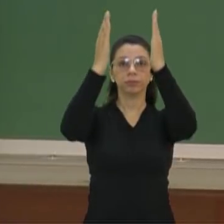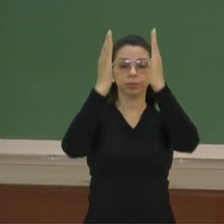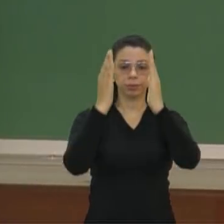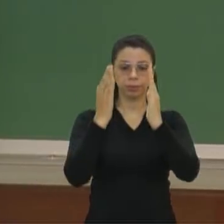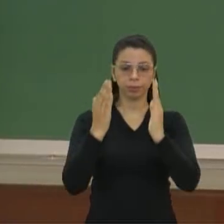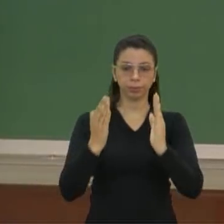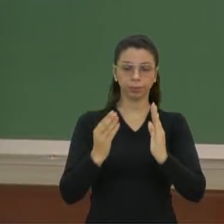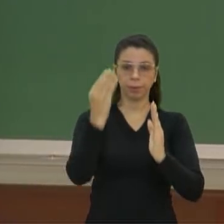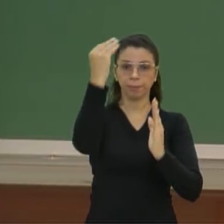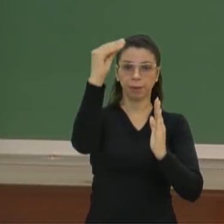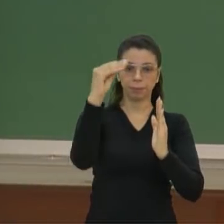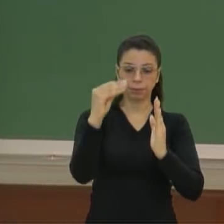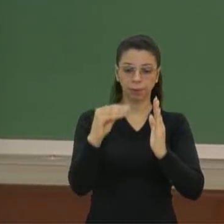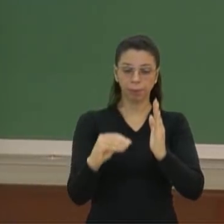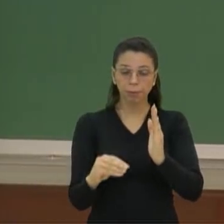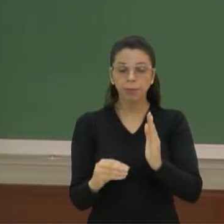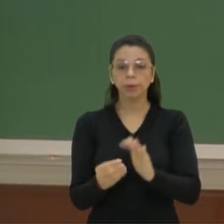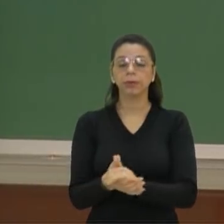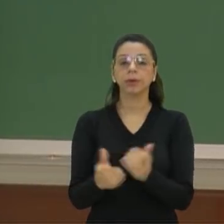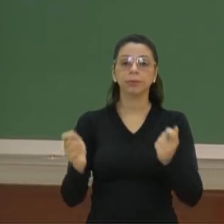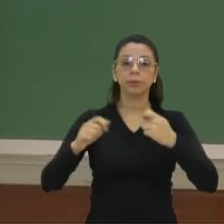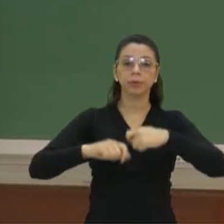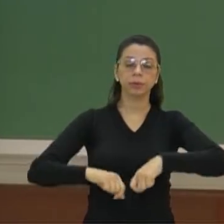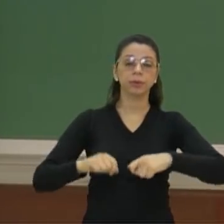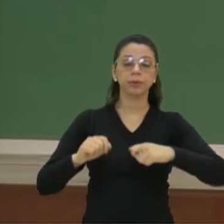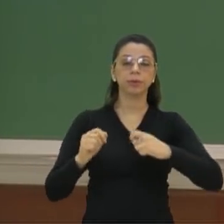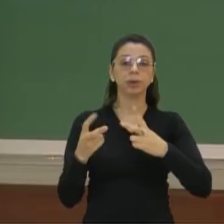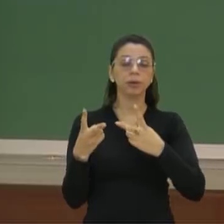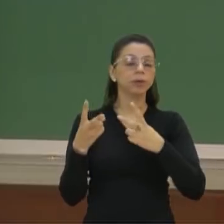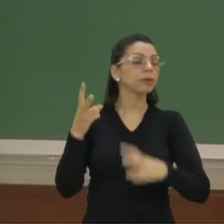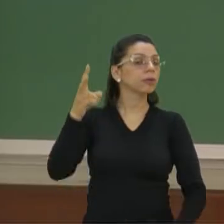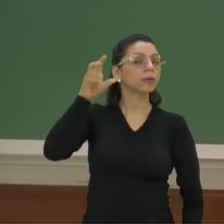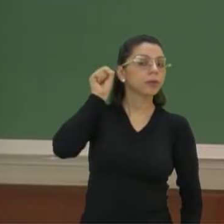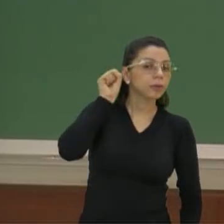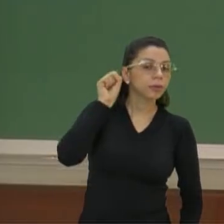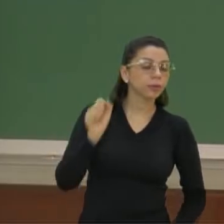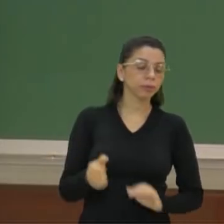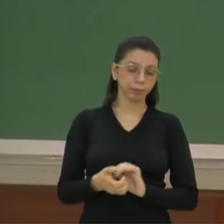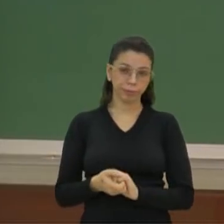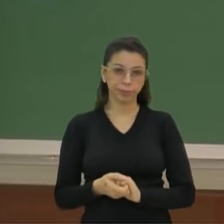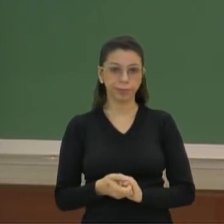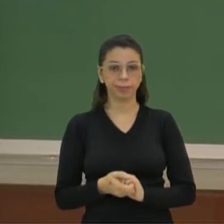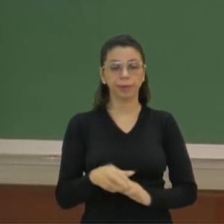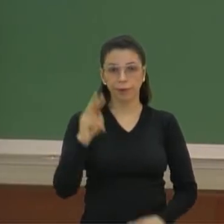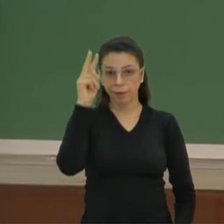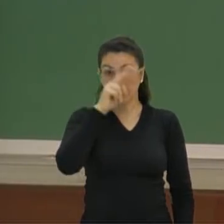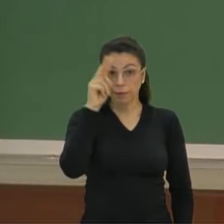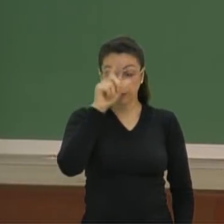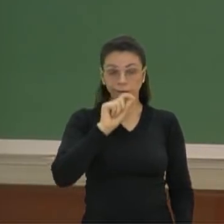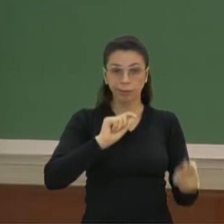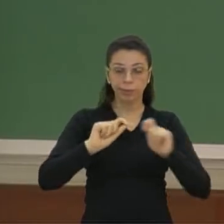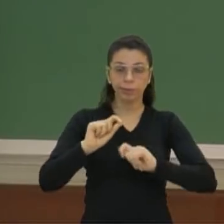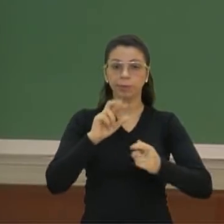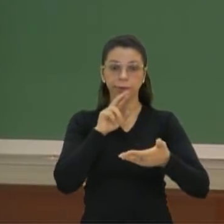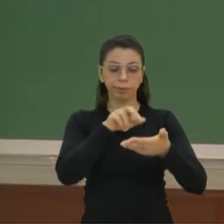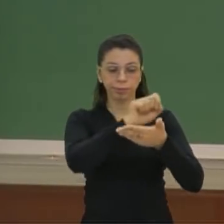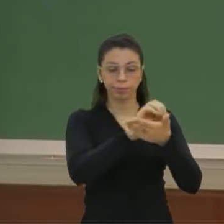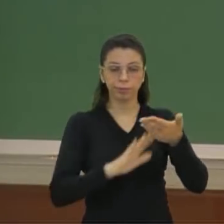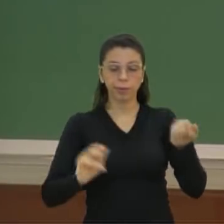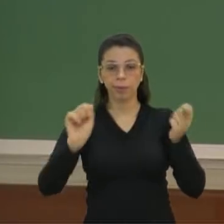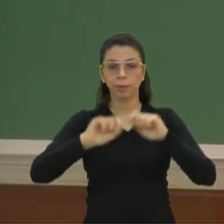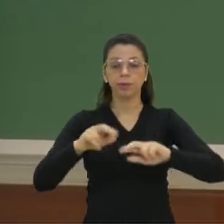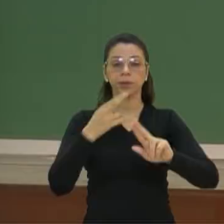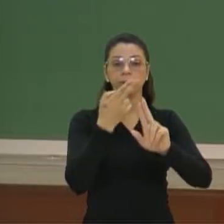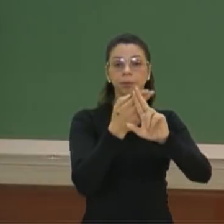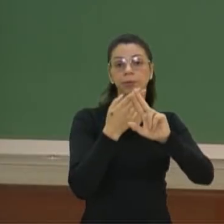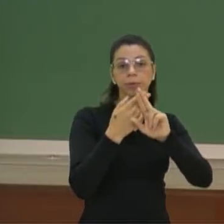eventos necessários para que ocorra, a percepção sonora. Então lembra que eu falei que para fazer esse exercício tinha que usar aquele